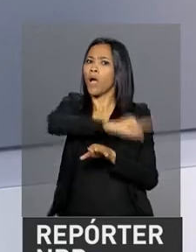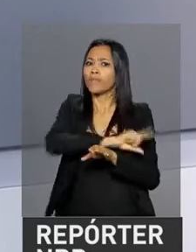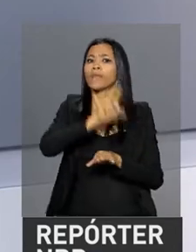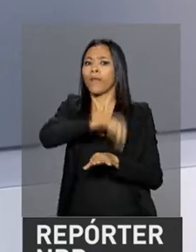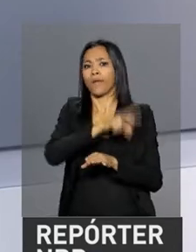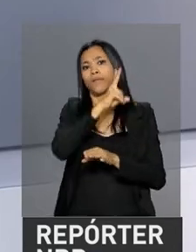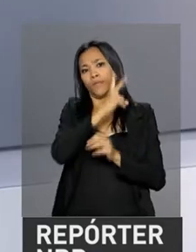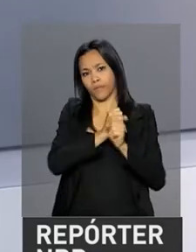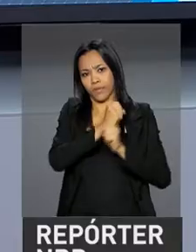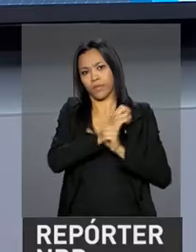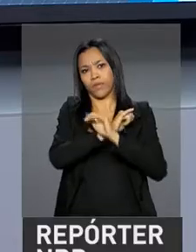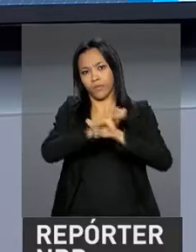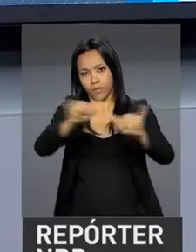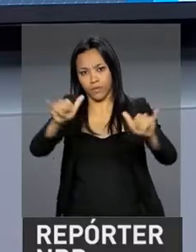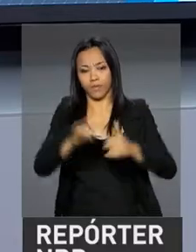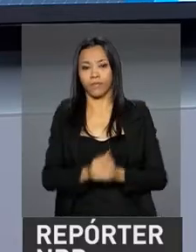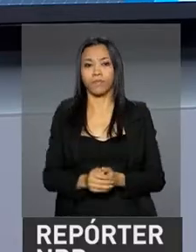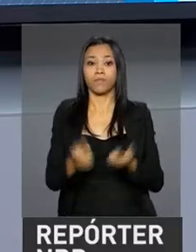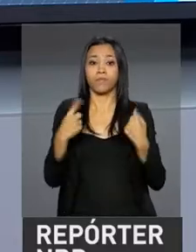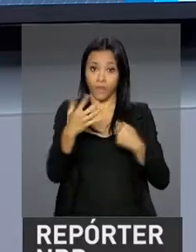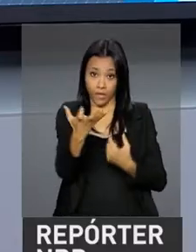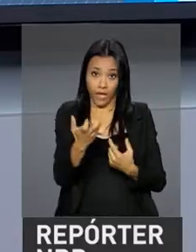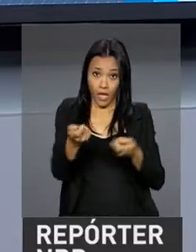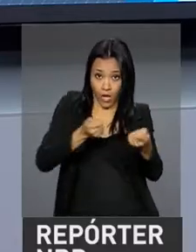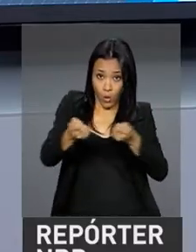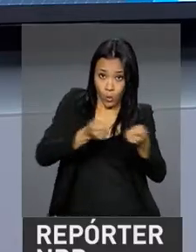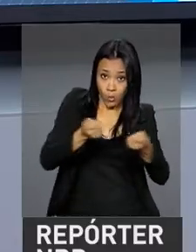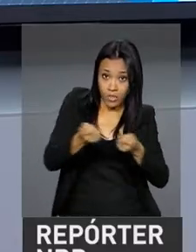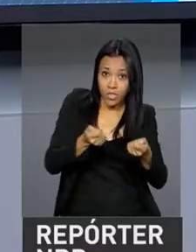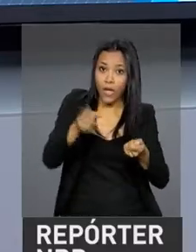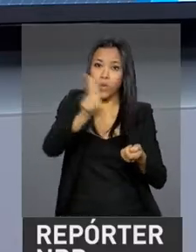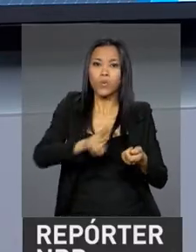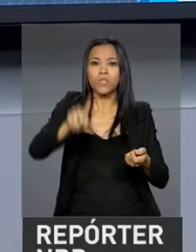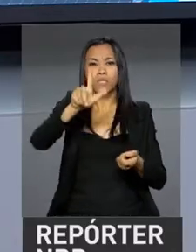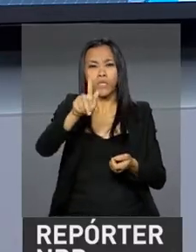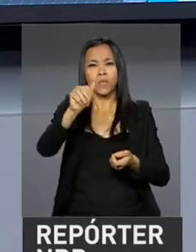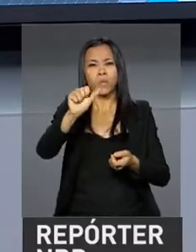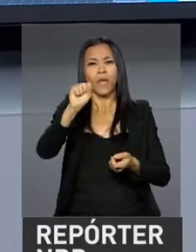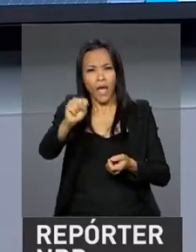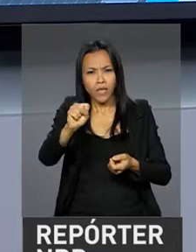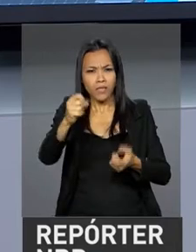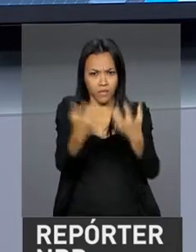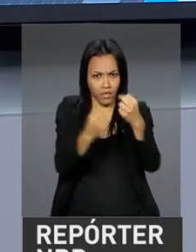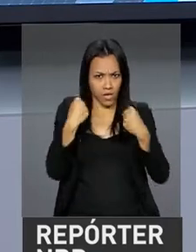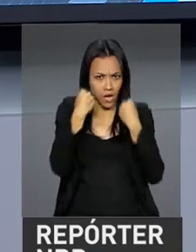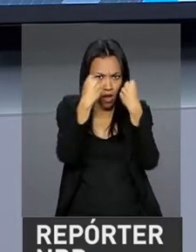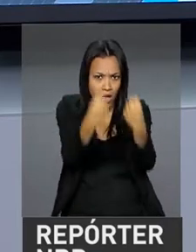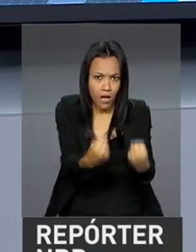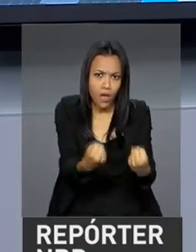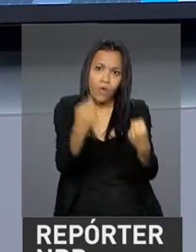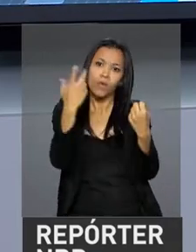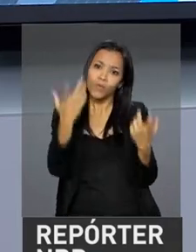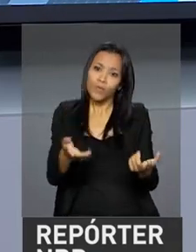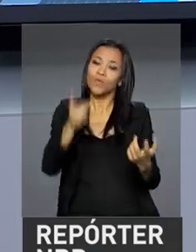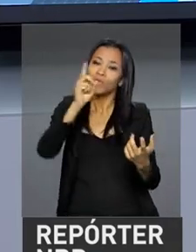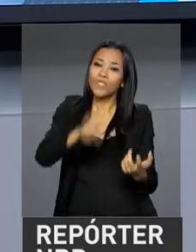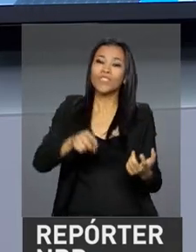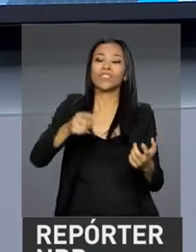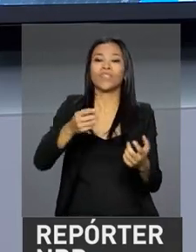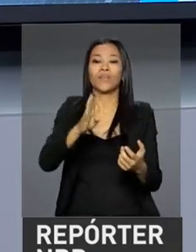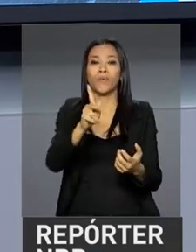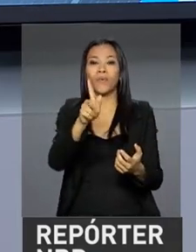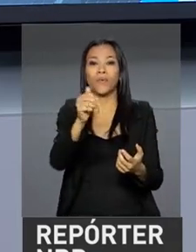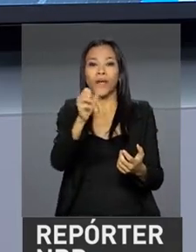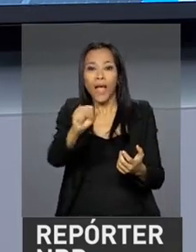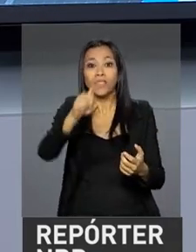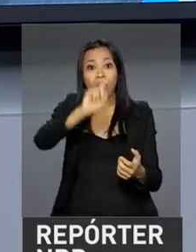de antecedência. Quer economizar utilizando gás em automóveis? Então fique atento, o gás de cozinha é proibido